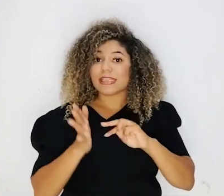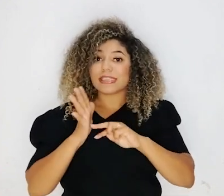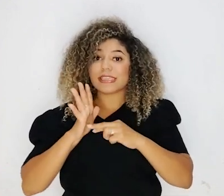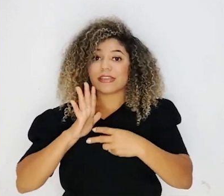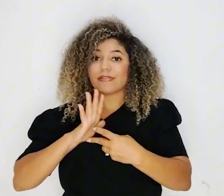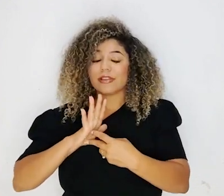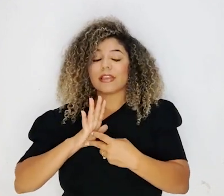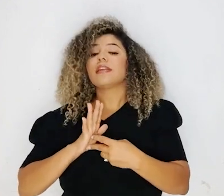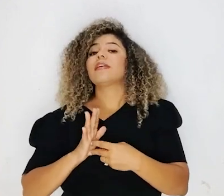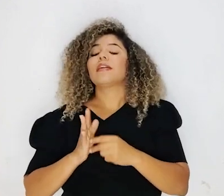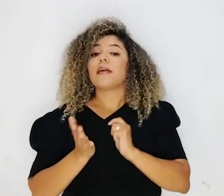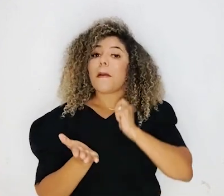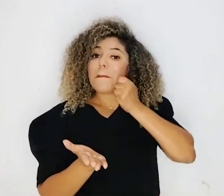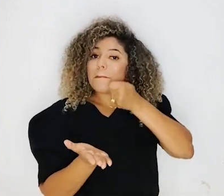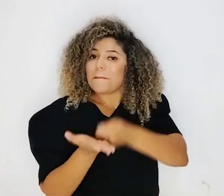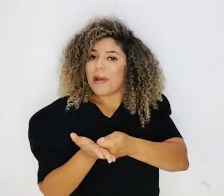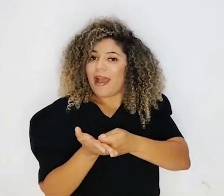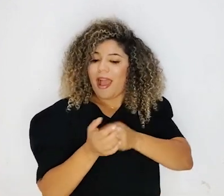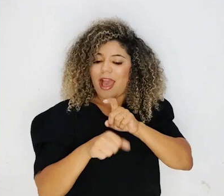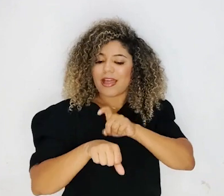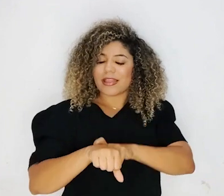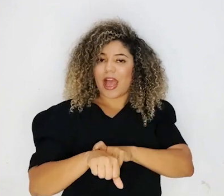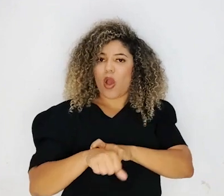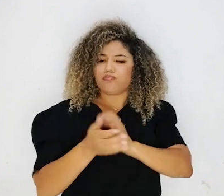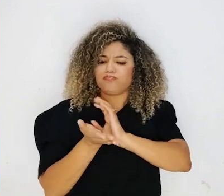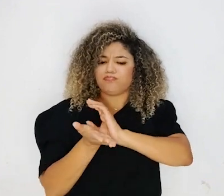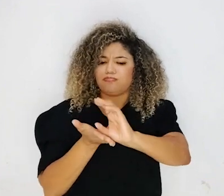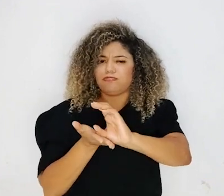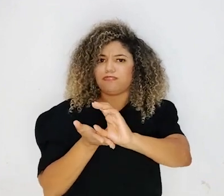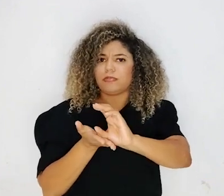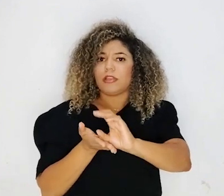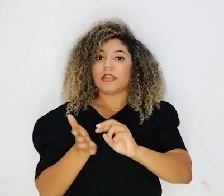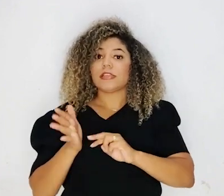Portanto, se for para ser pago à vista,